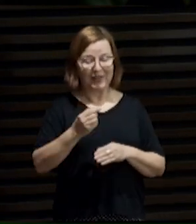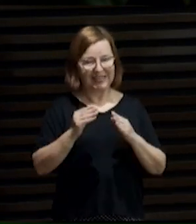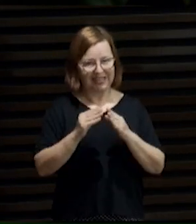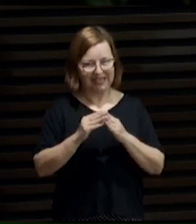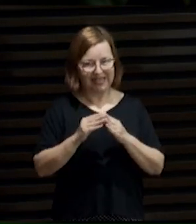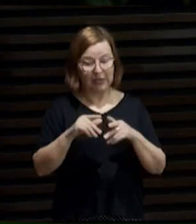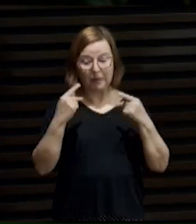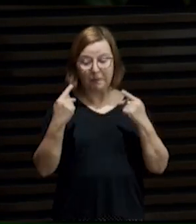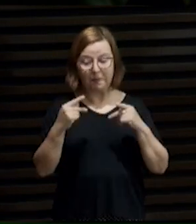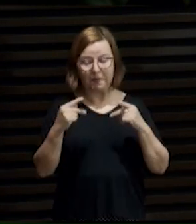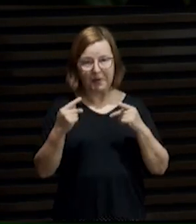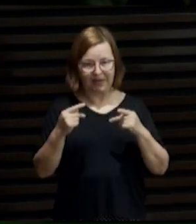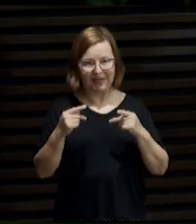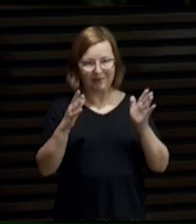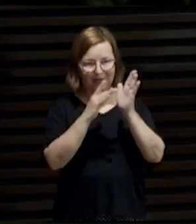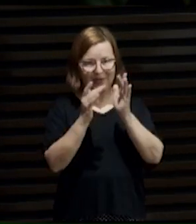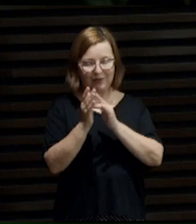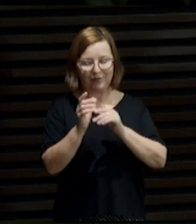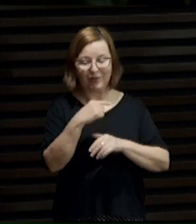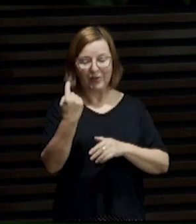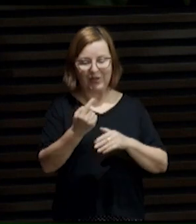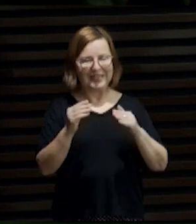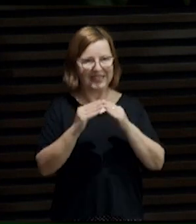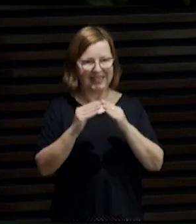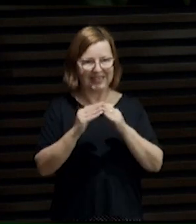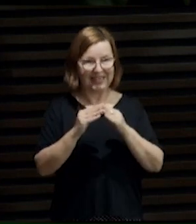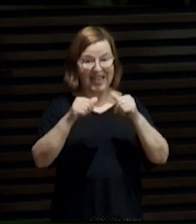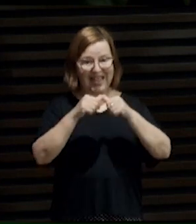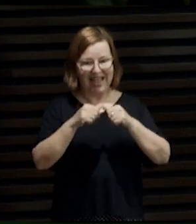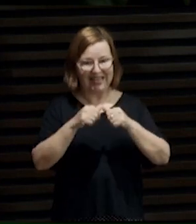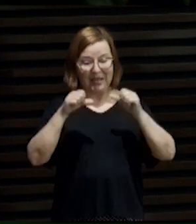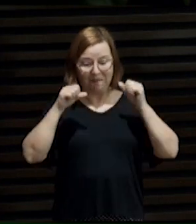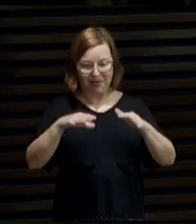casa? Essa bênção é transferida para a igreja.